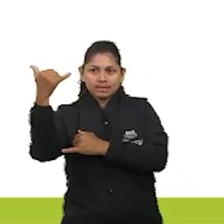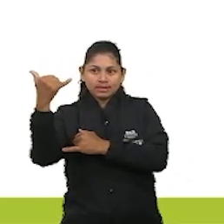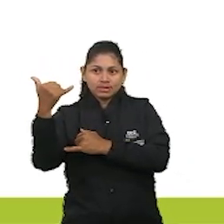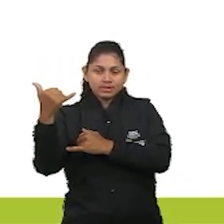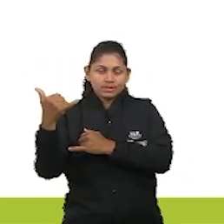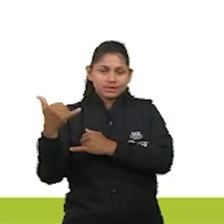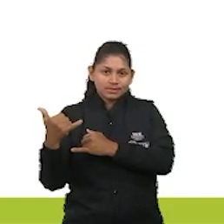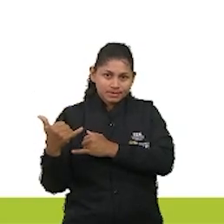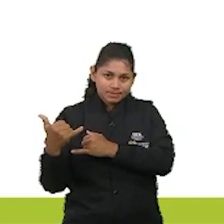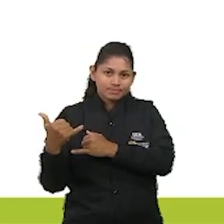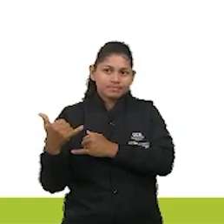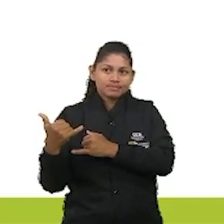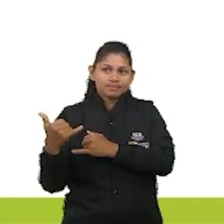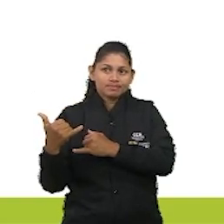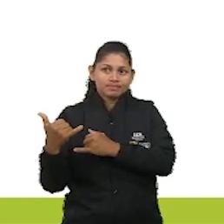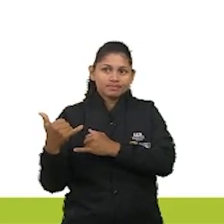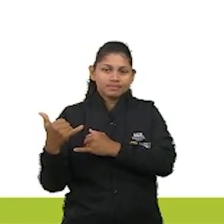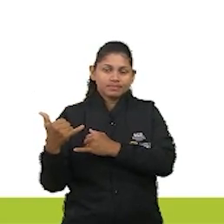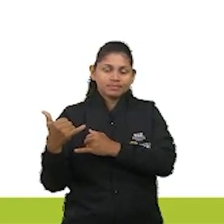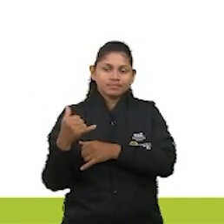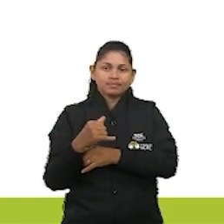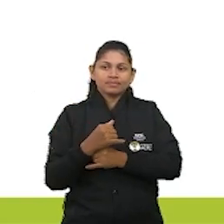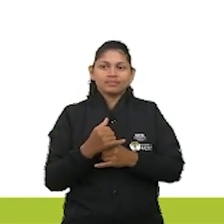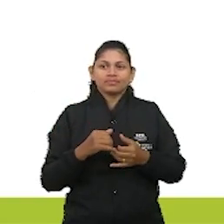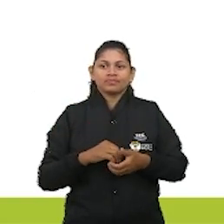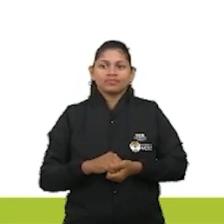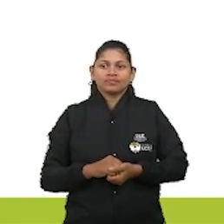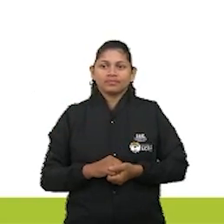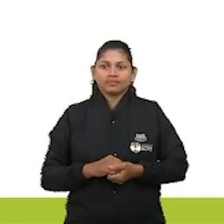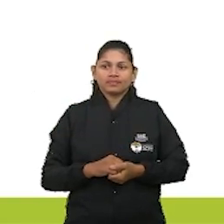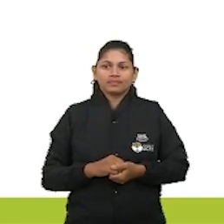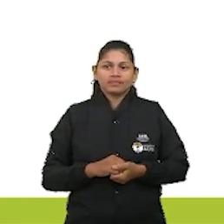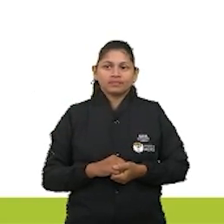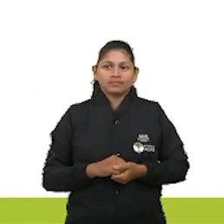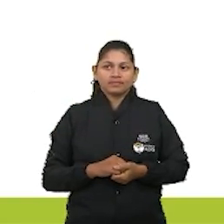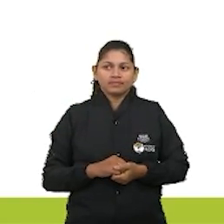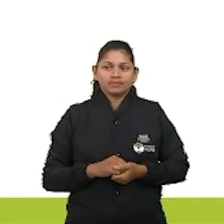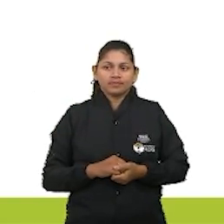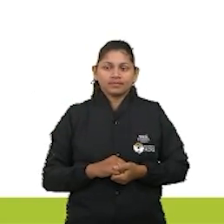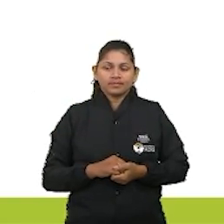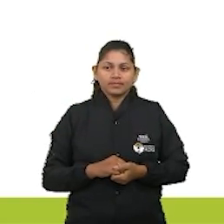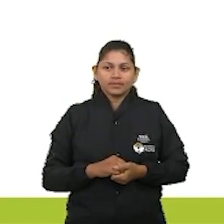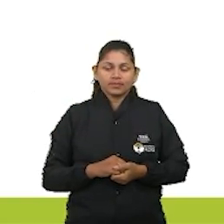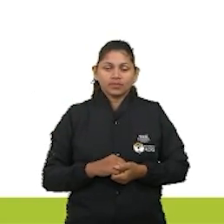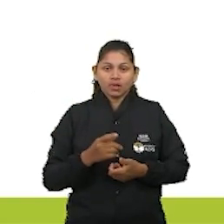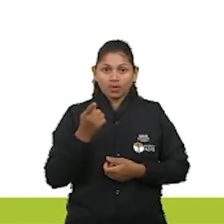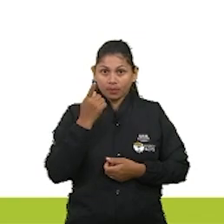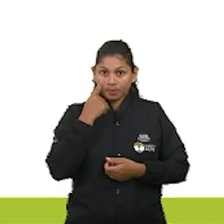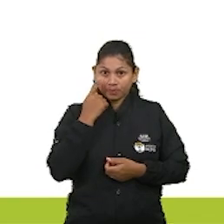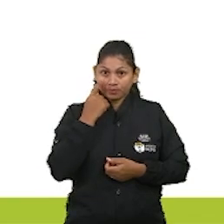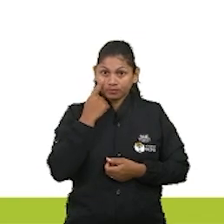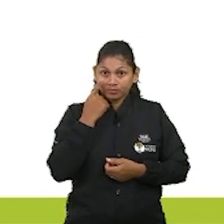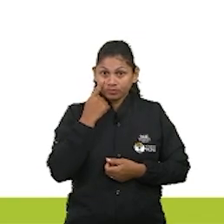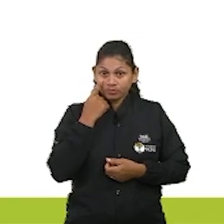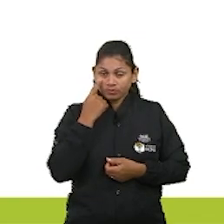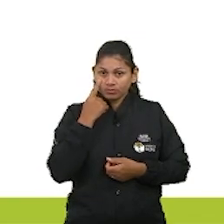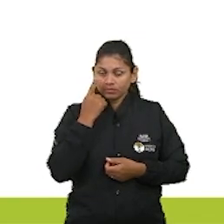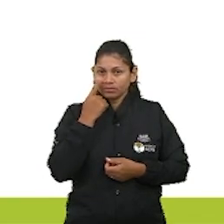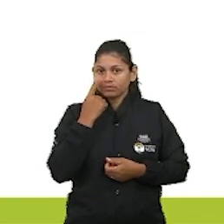dividido, ele vai continuar no mesmo fio. E aí, olha aqui com